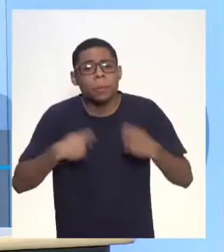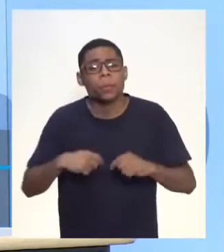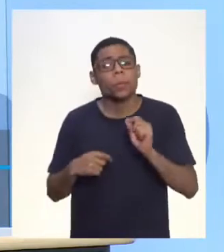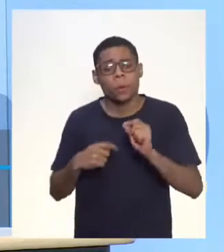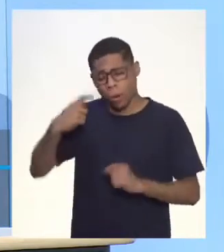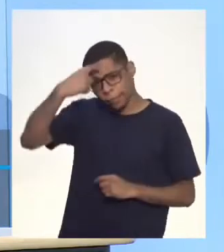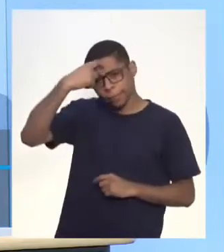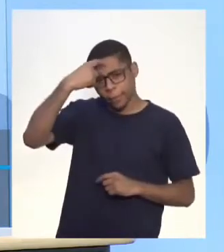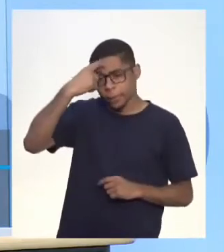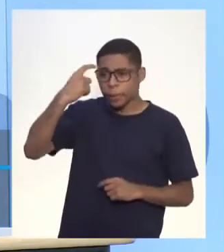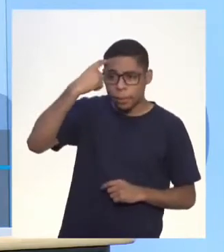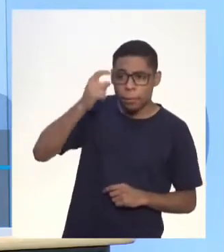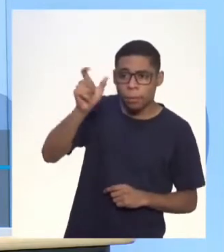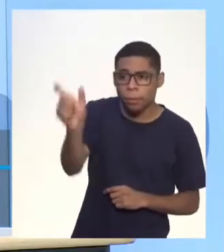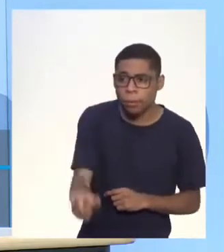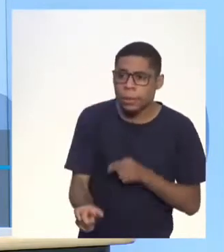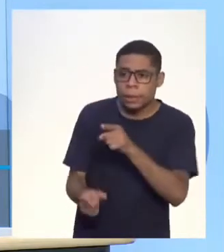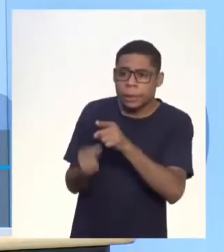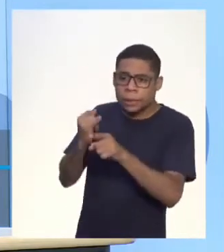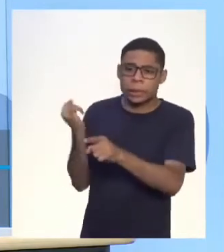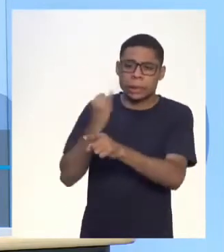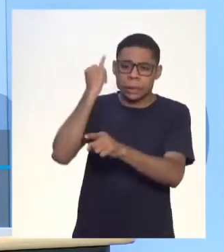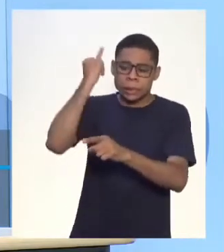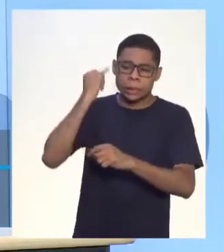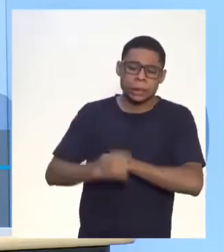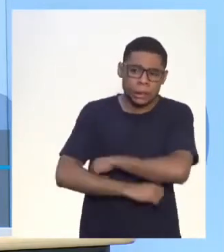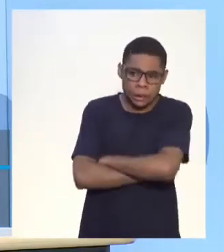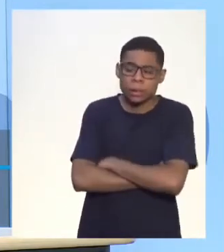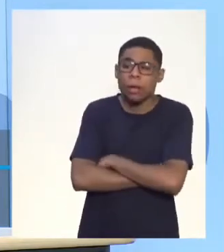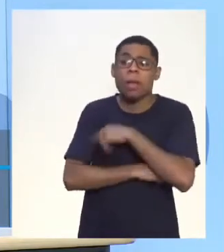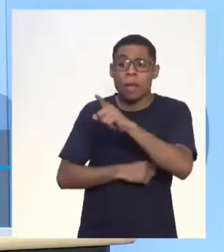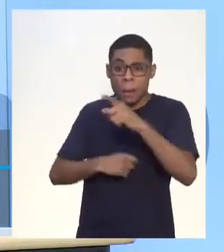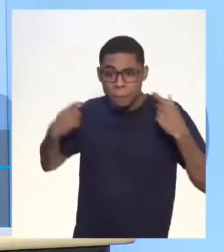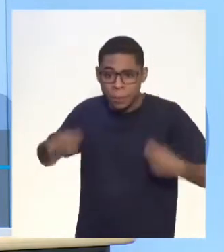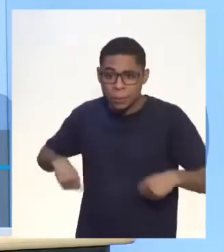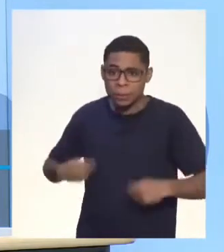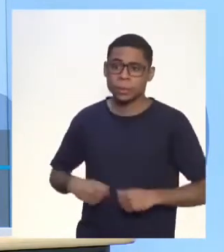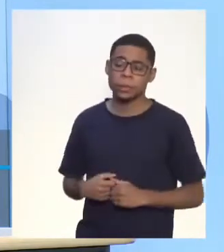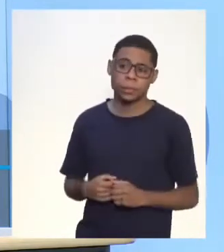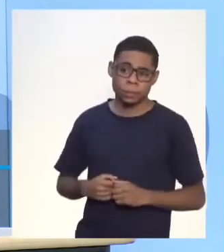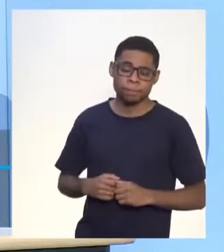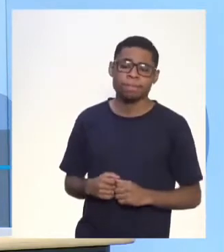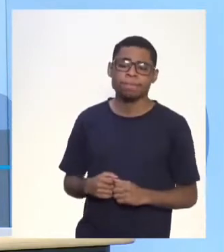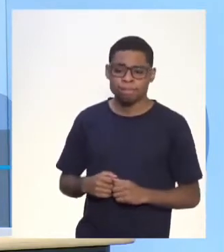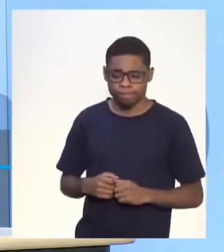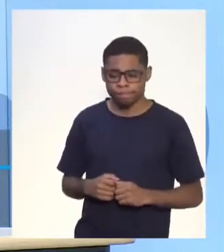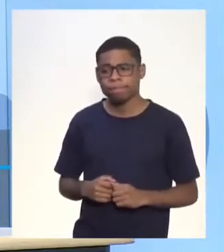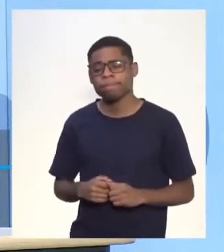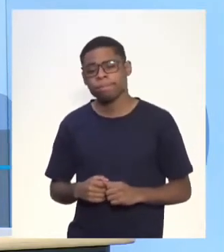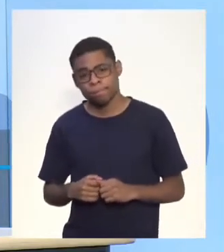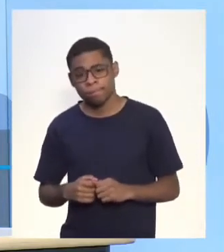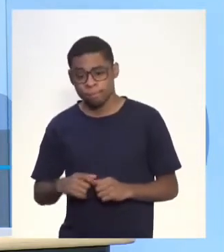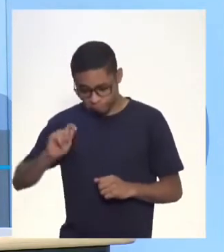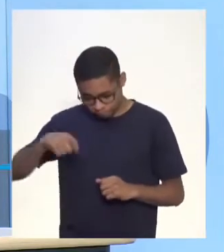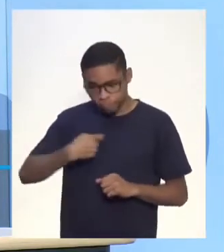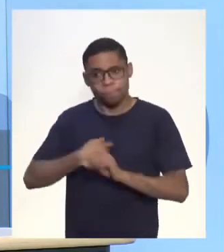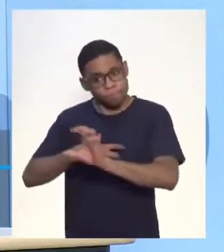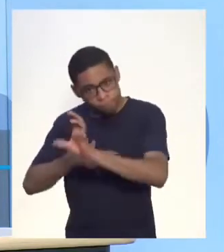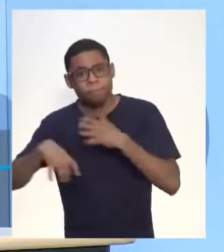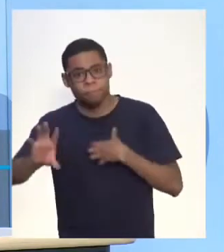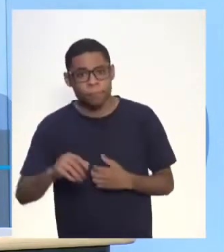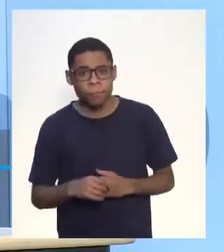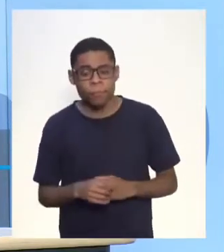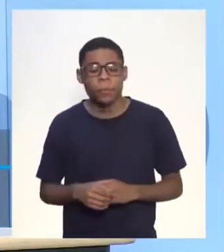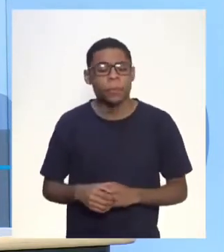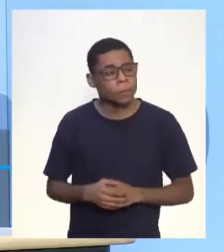né? Da importância do outro, do direito do outro. Isso aí é muito importante. Eu acho que sim, é de interesse público. E você, o que